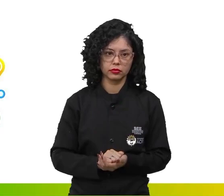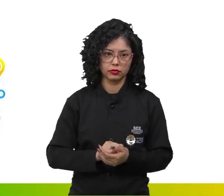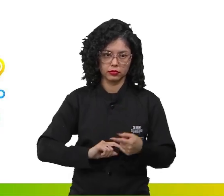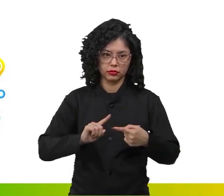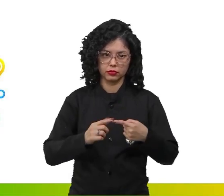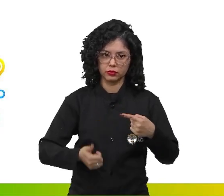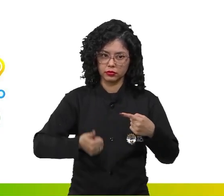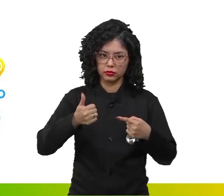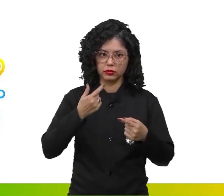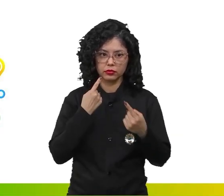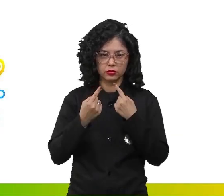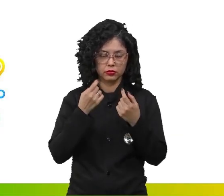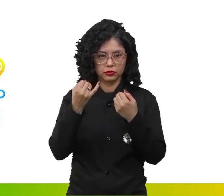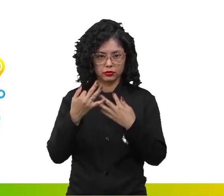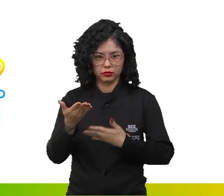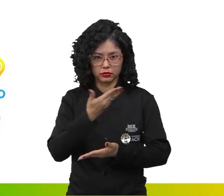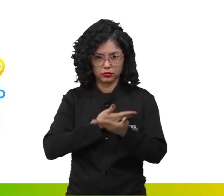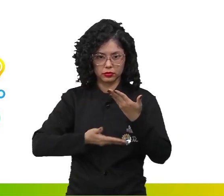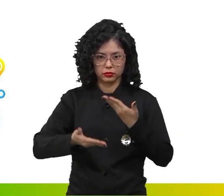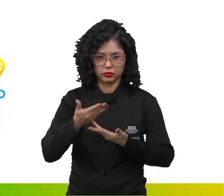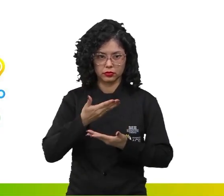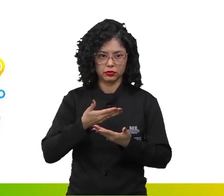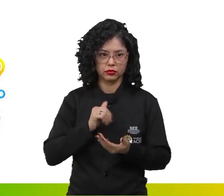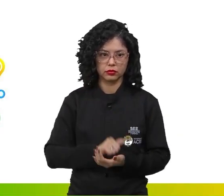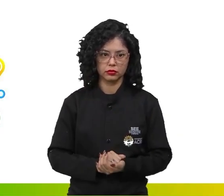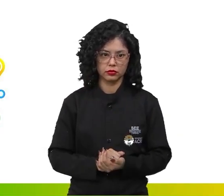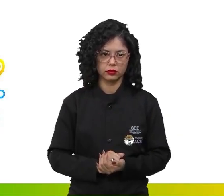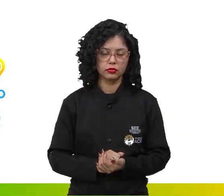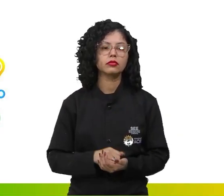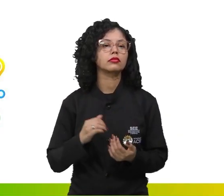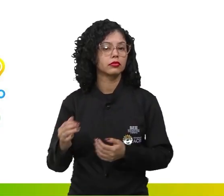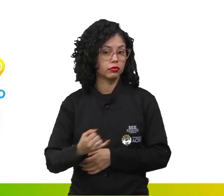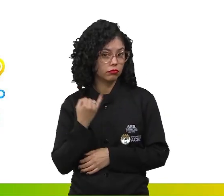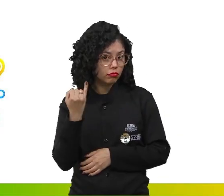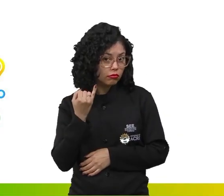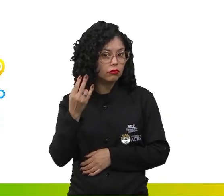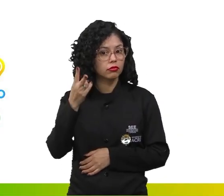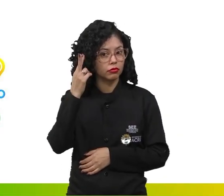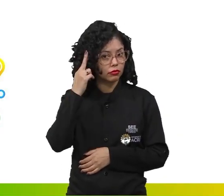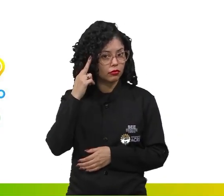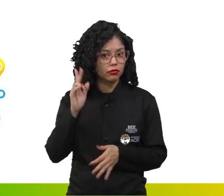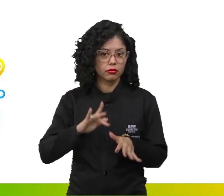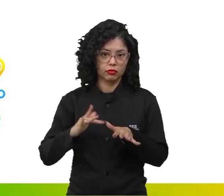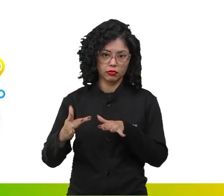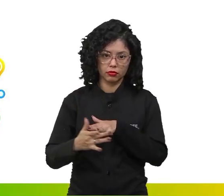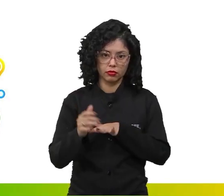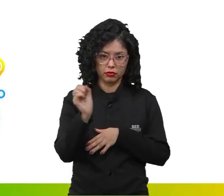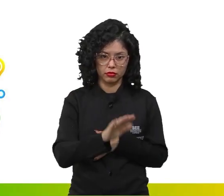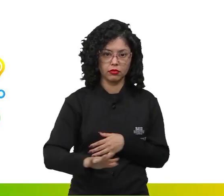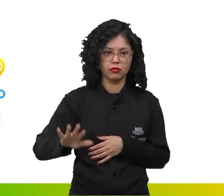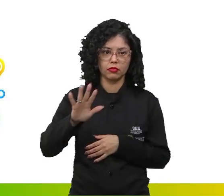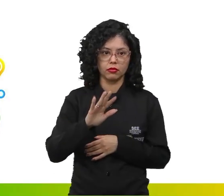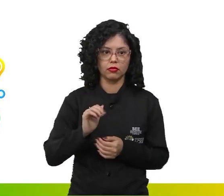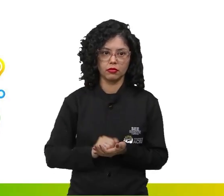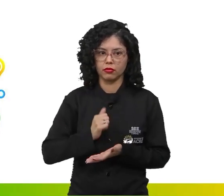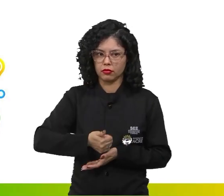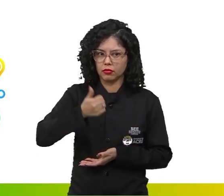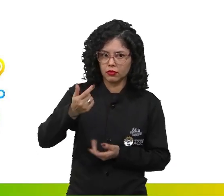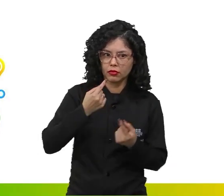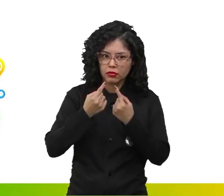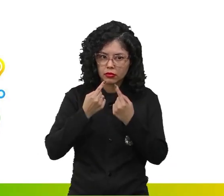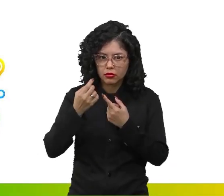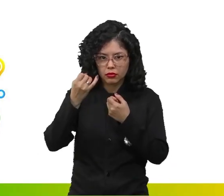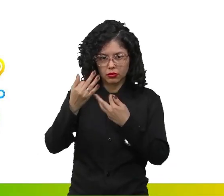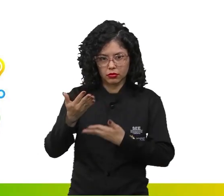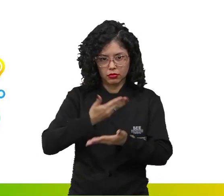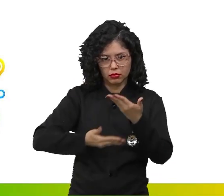os likes, comentários e compartilhamentos. Então, isso é muito comum nas redes sociais no geral. Então, deixe um like,